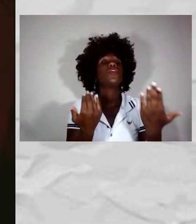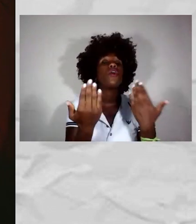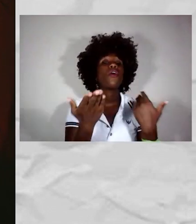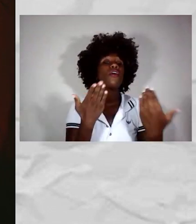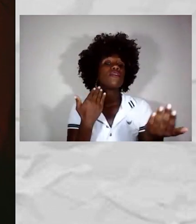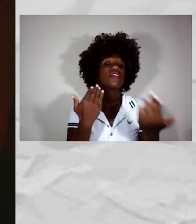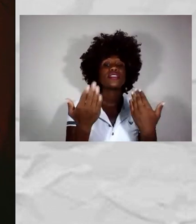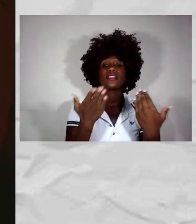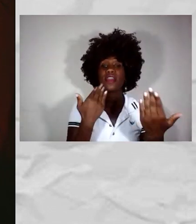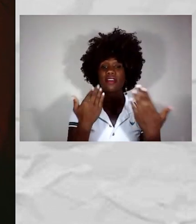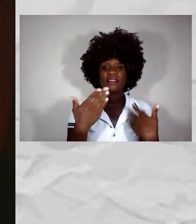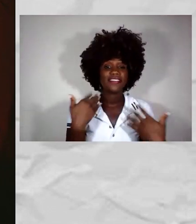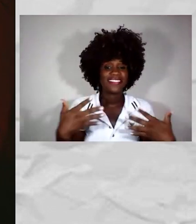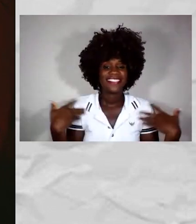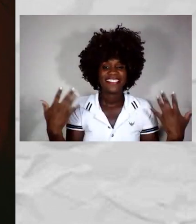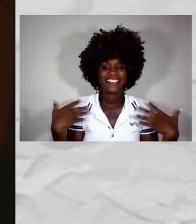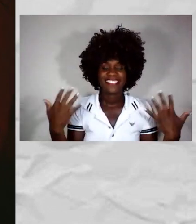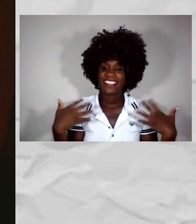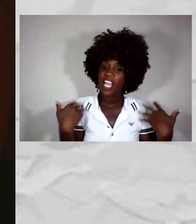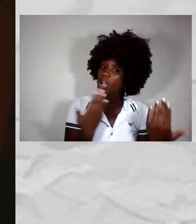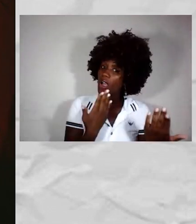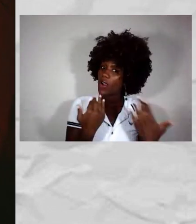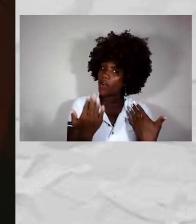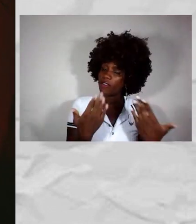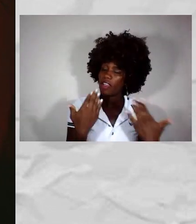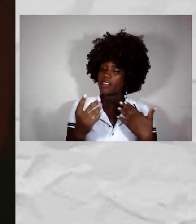conversar com alegria, mas conversar também